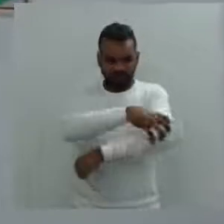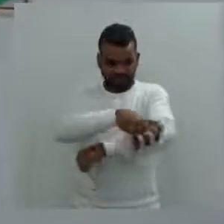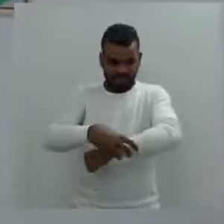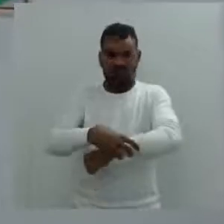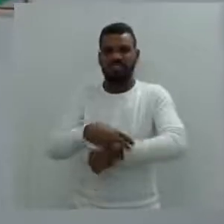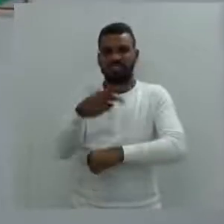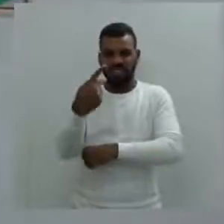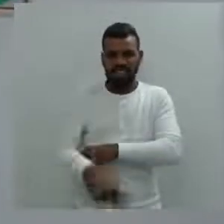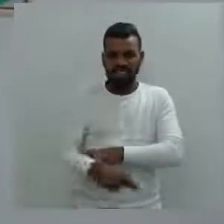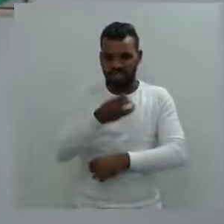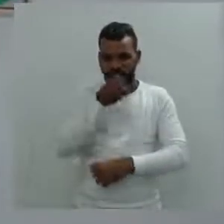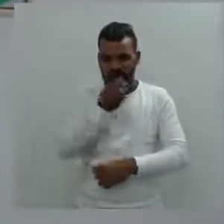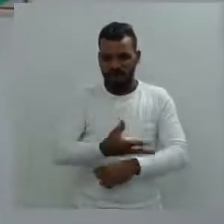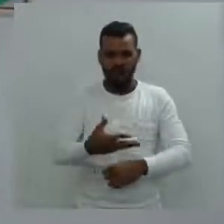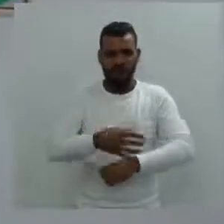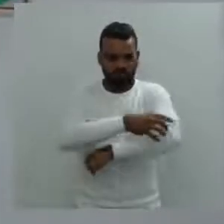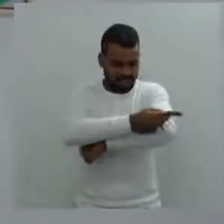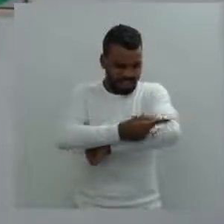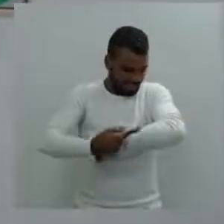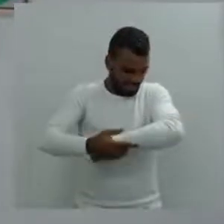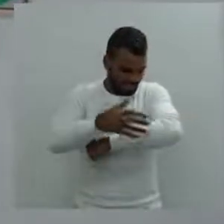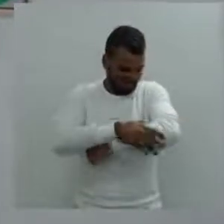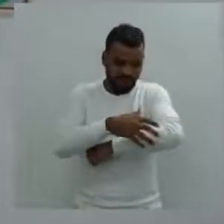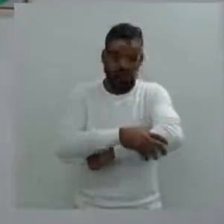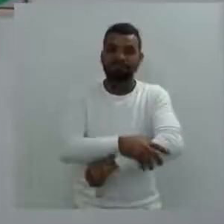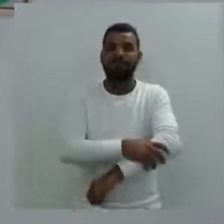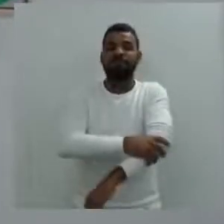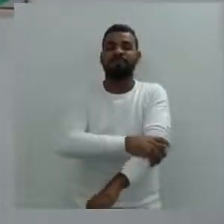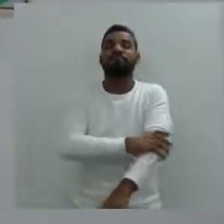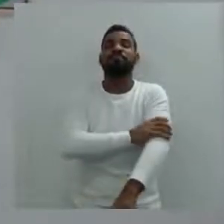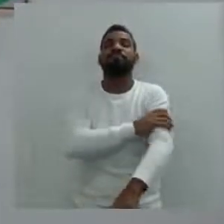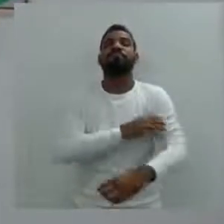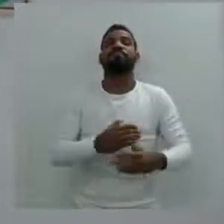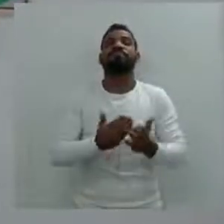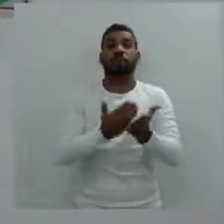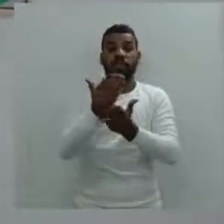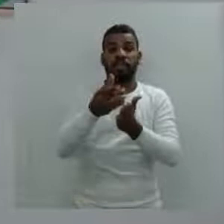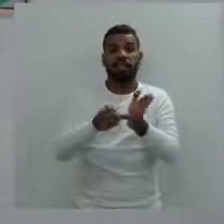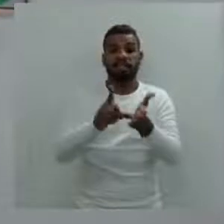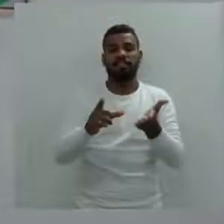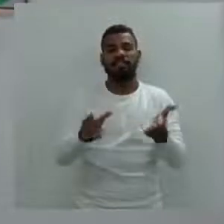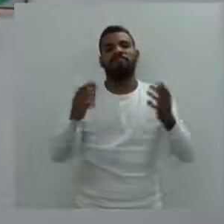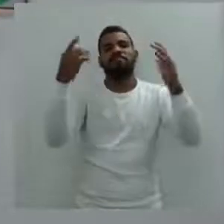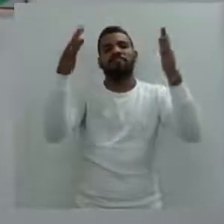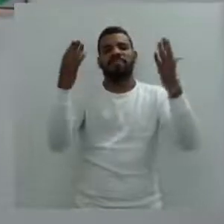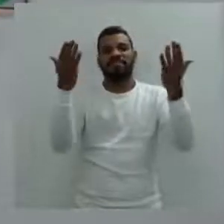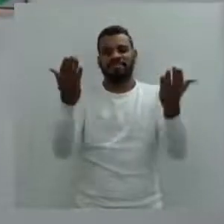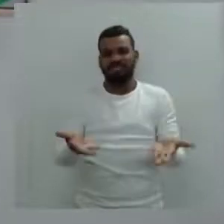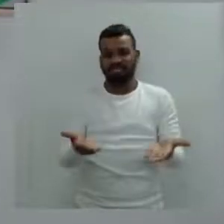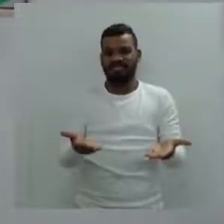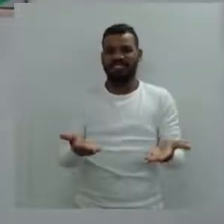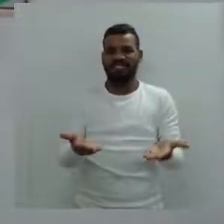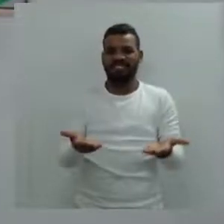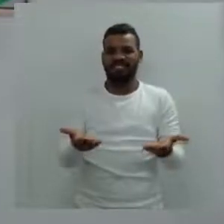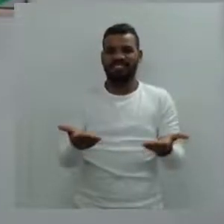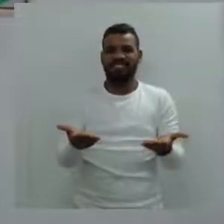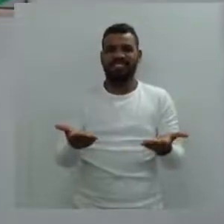esse estado é arretado. Mas antes de, para quem não me conhece, parabéns, né, para mim, né, depois dessa